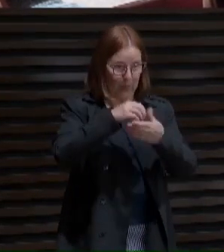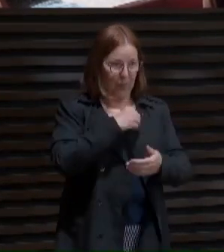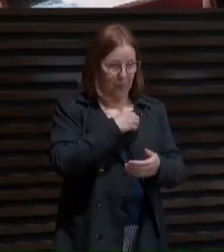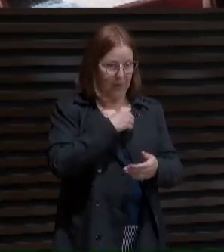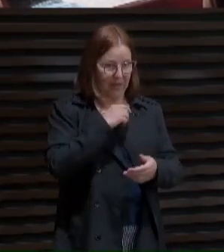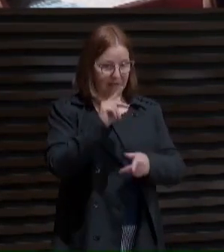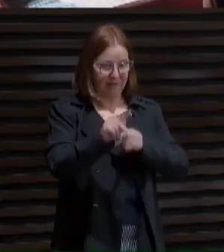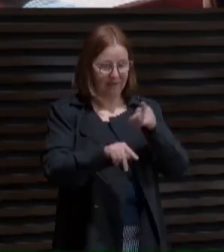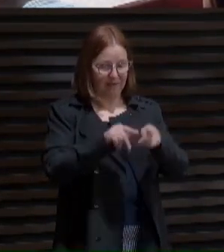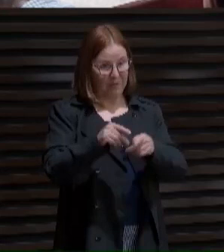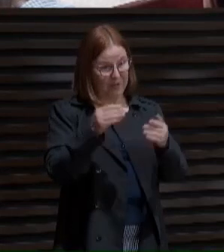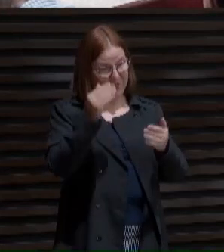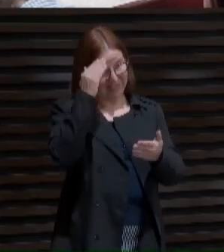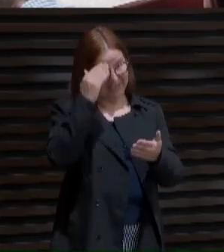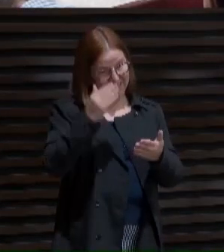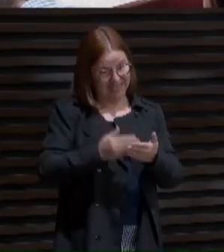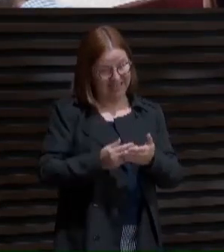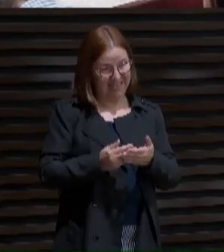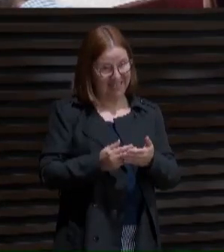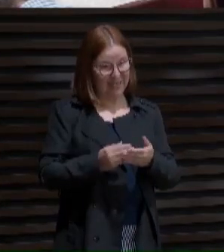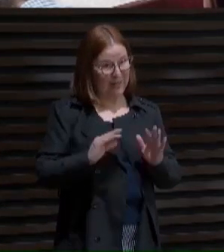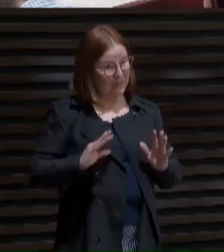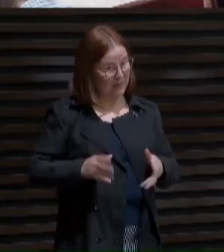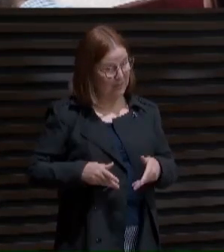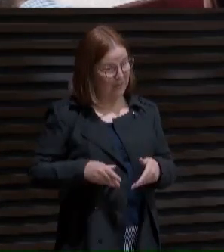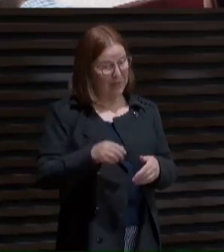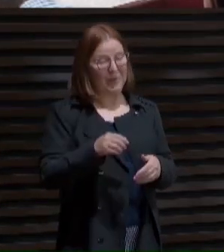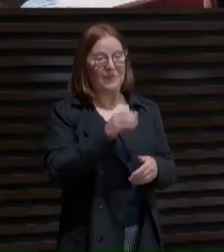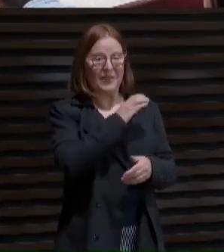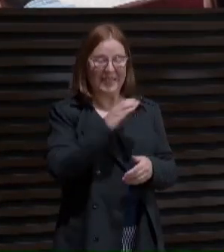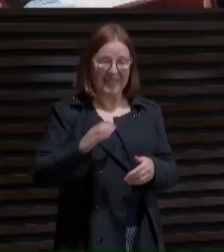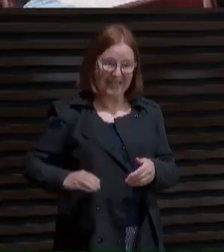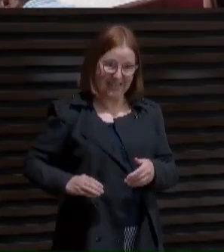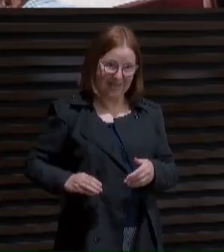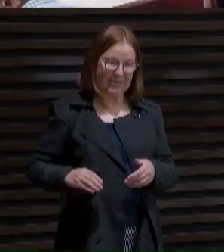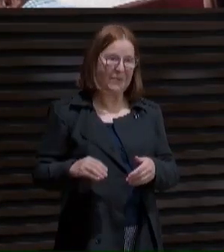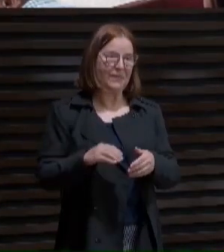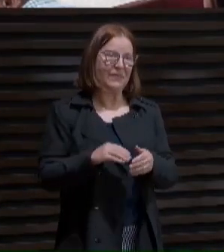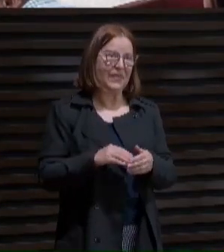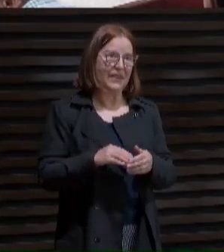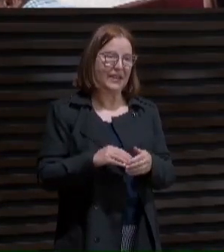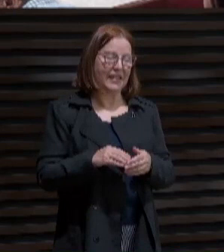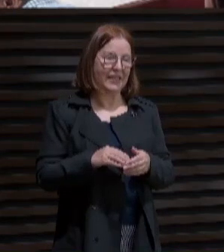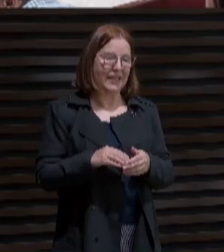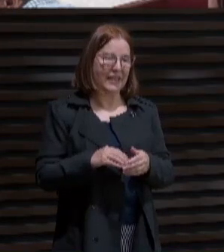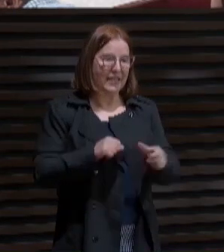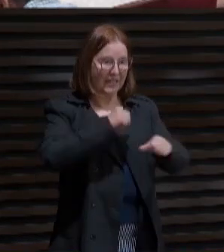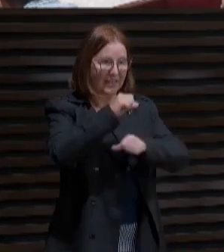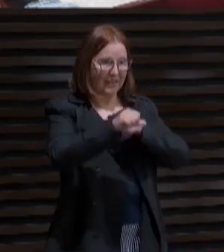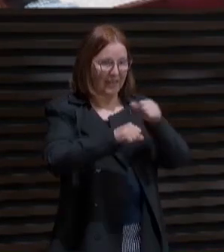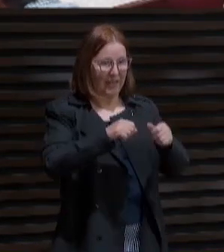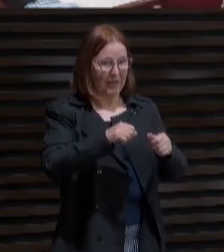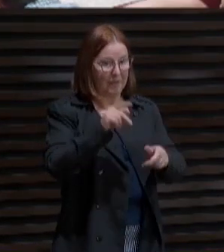a justiça de Cristo aos crentes, tornando pecadores condenados em pecadores